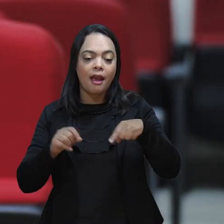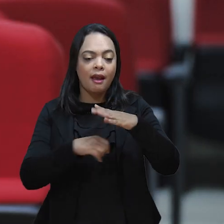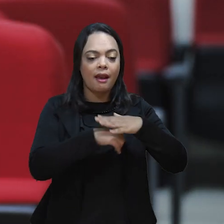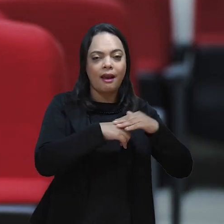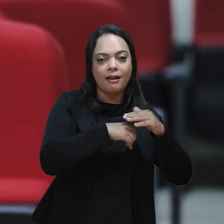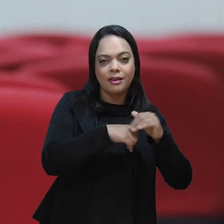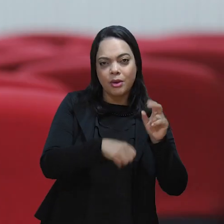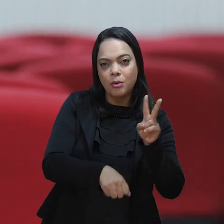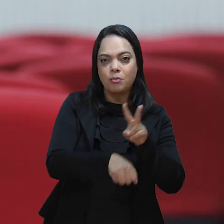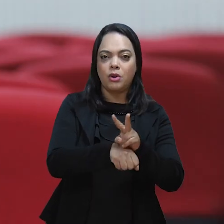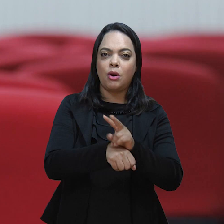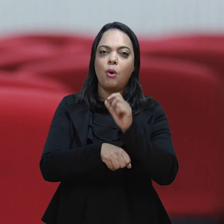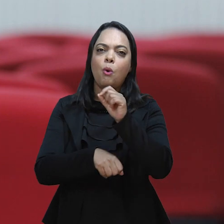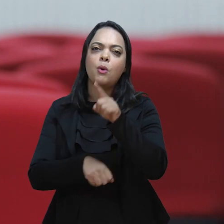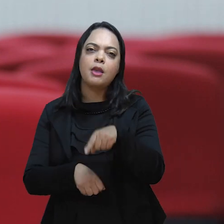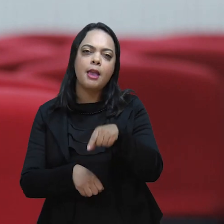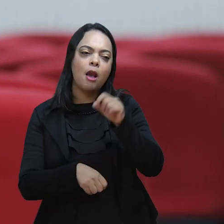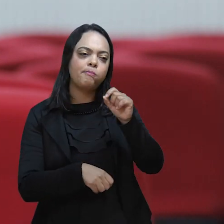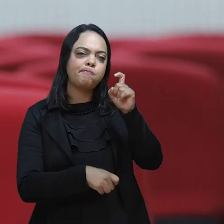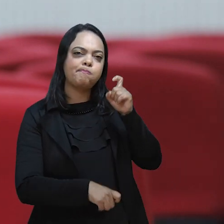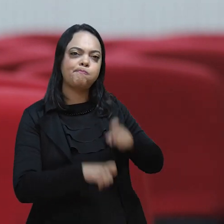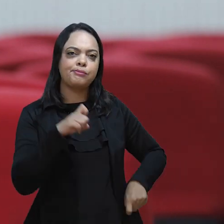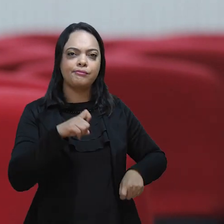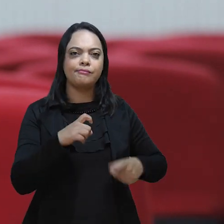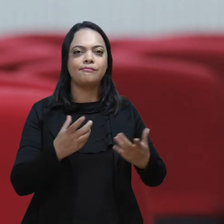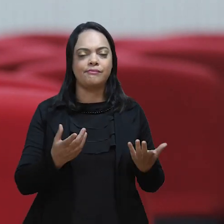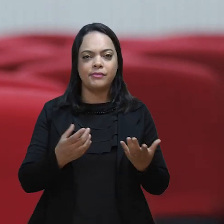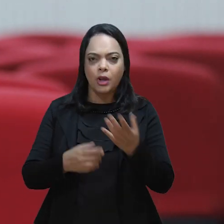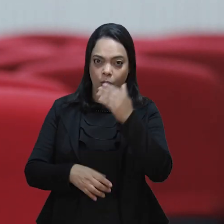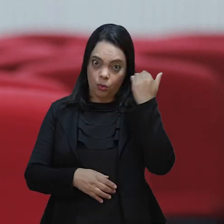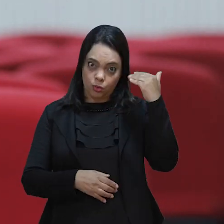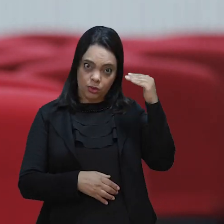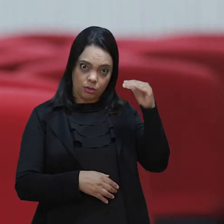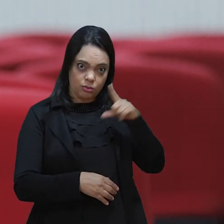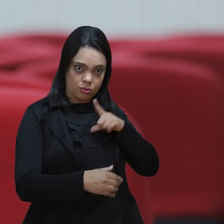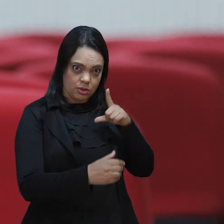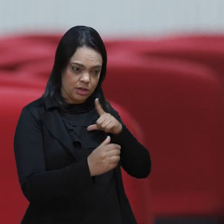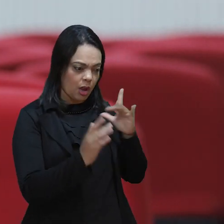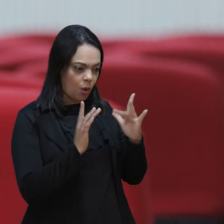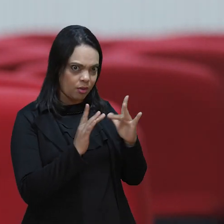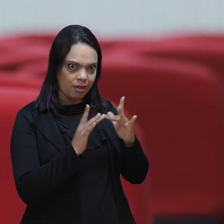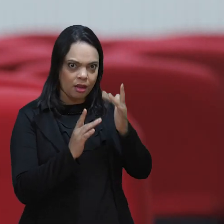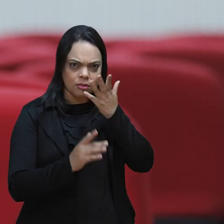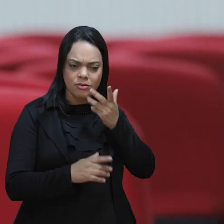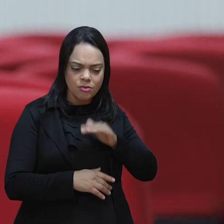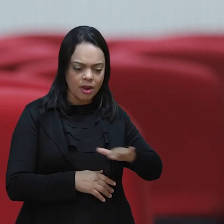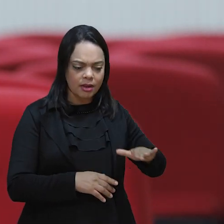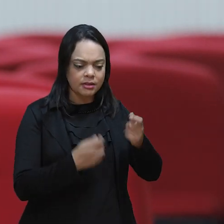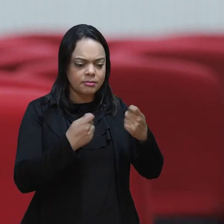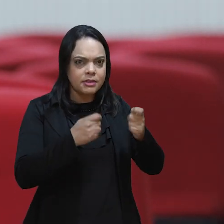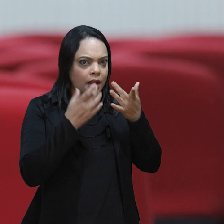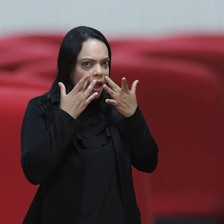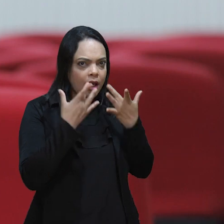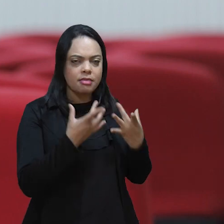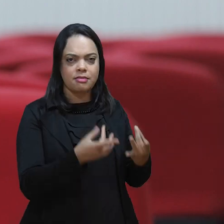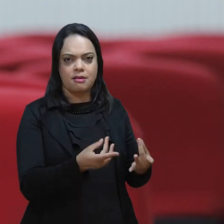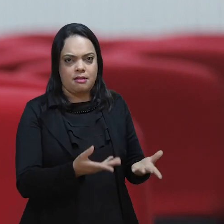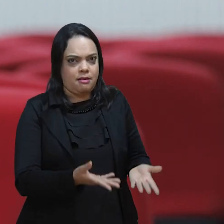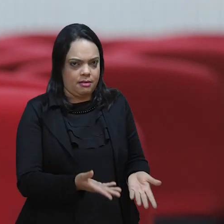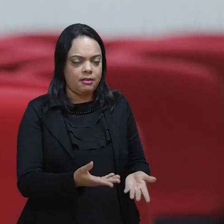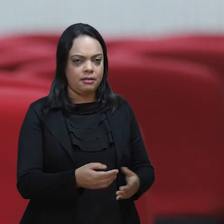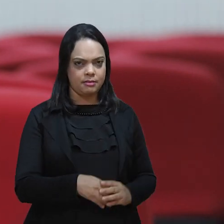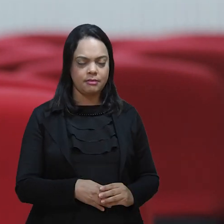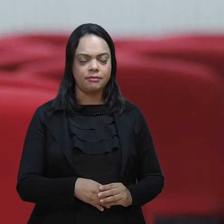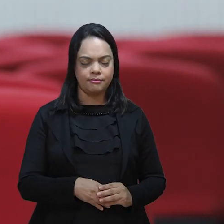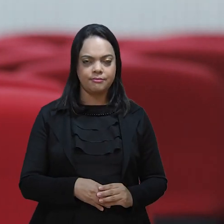violação de direito. Os adultos que estão próximos a uma criança precisam estar atentos, e